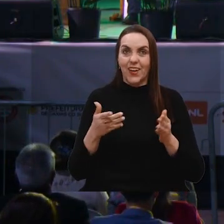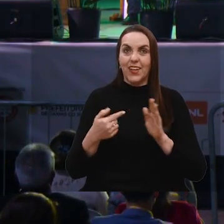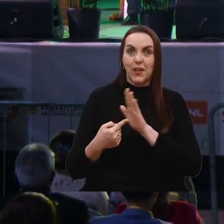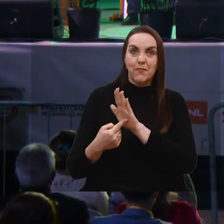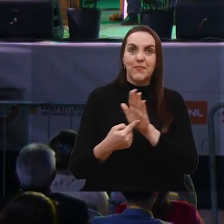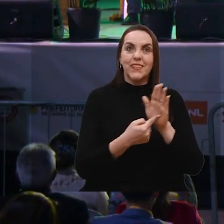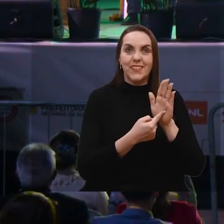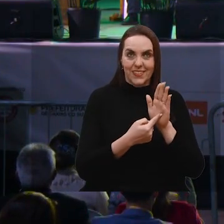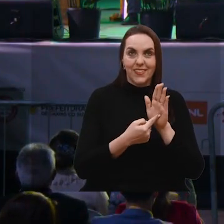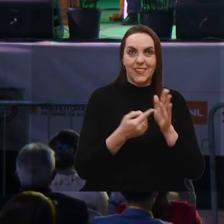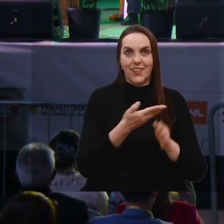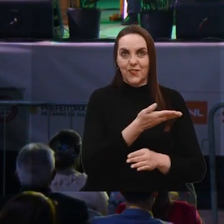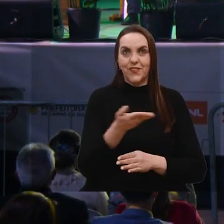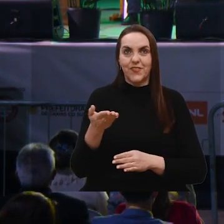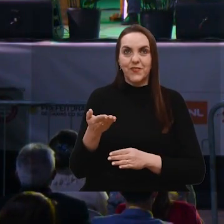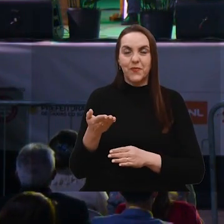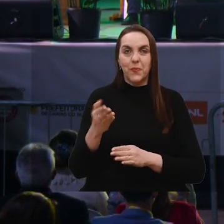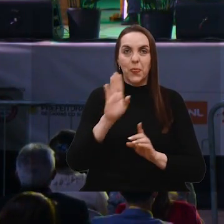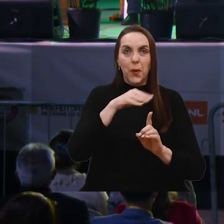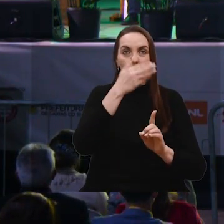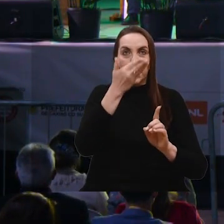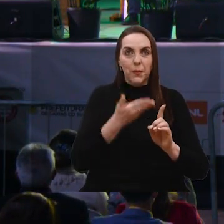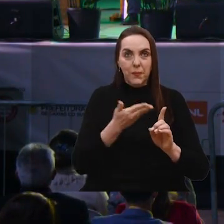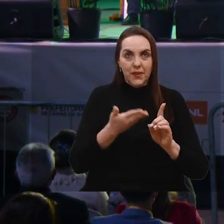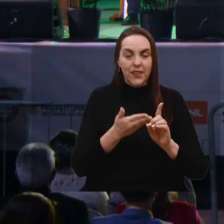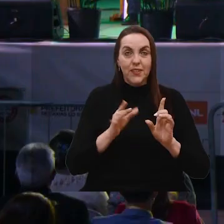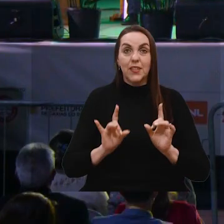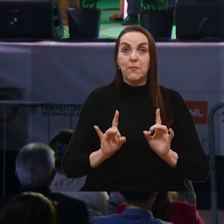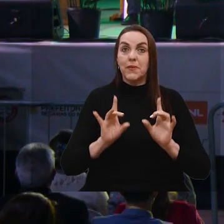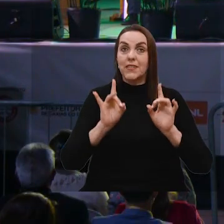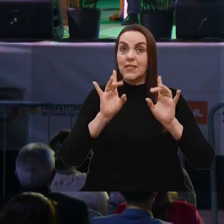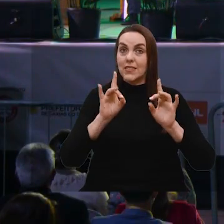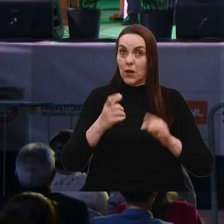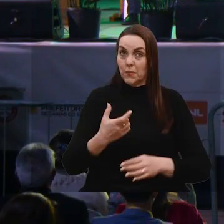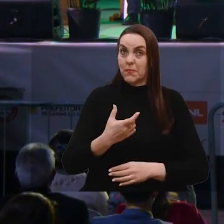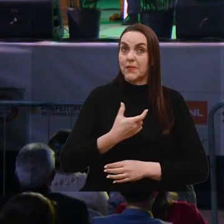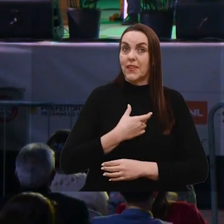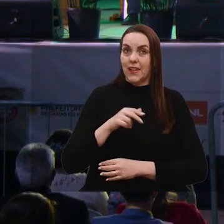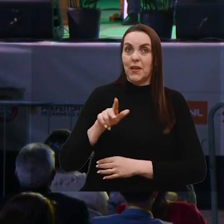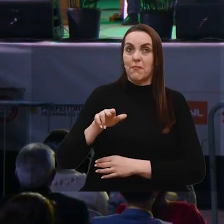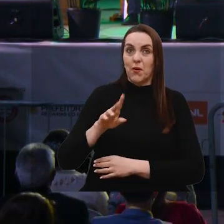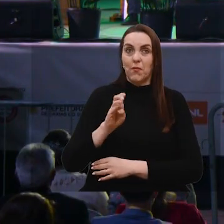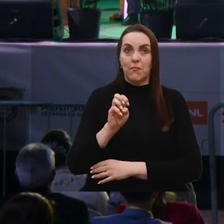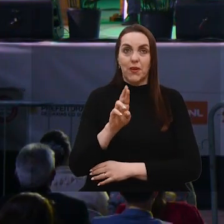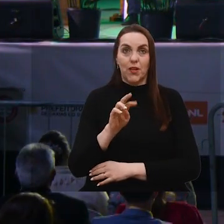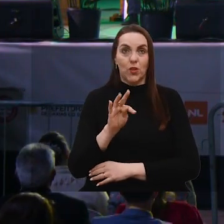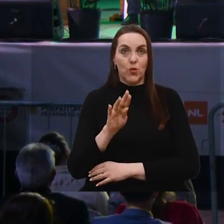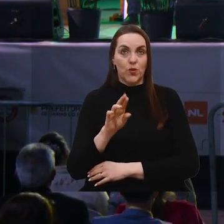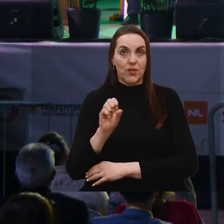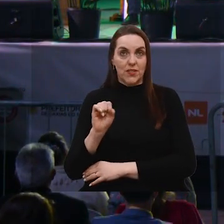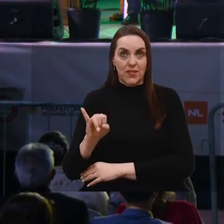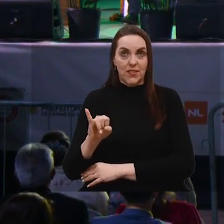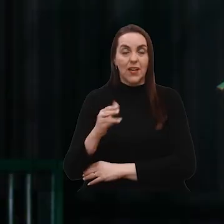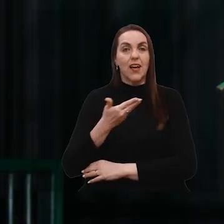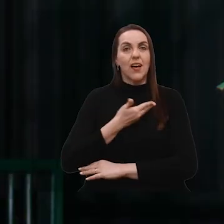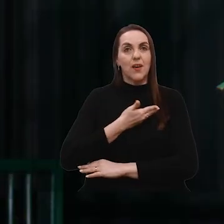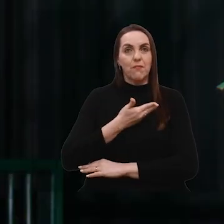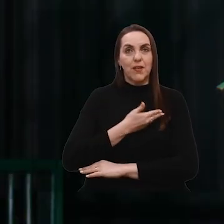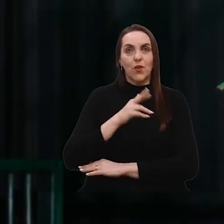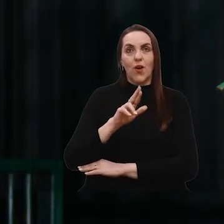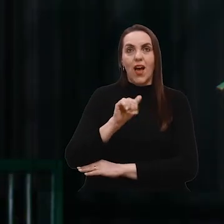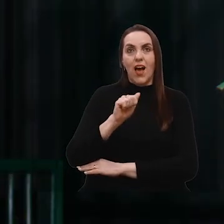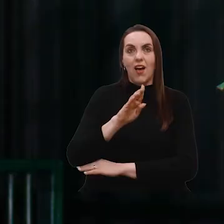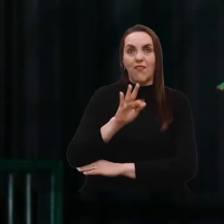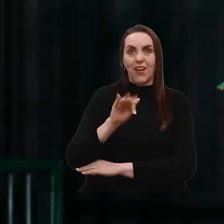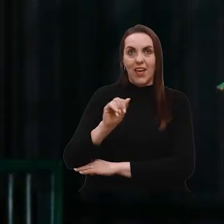E para encerrar, eu quero apresentar às senhoras e senhores o homenageado com a comenda especial, Medalha Irmãos Bertucci,